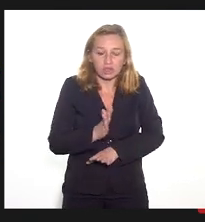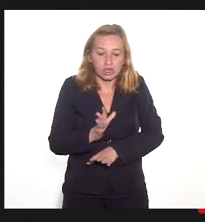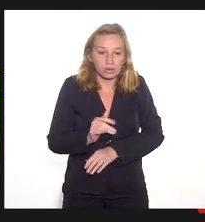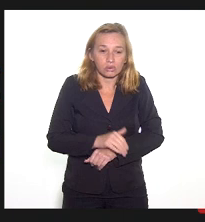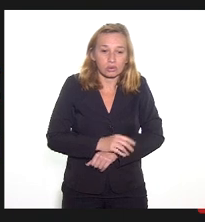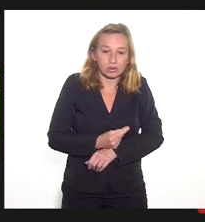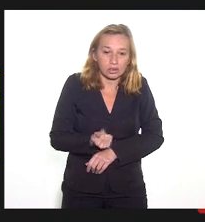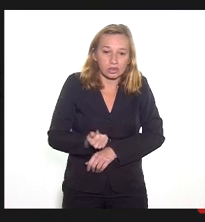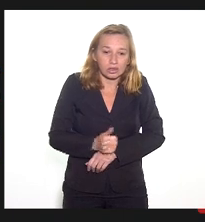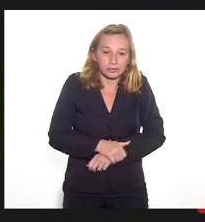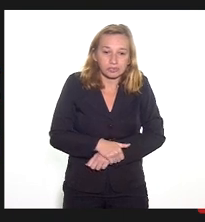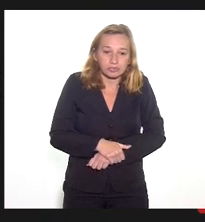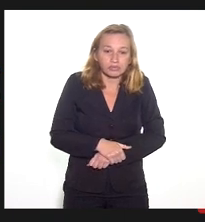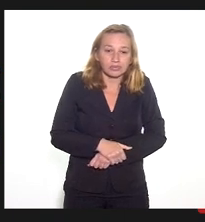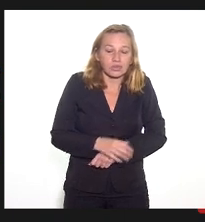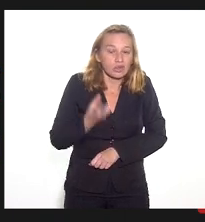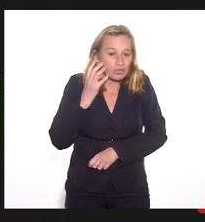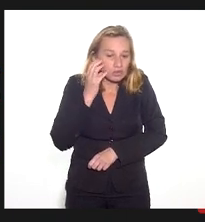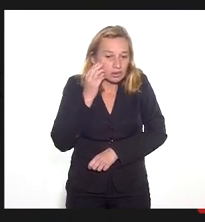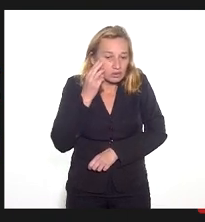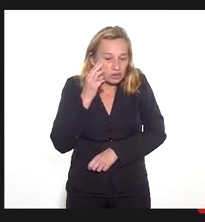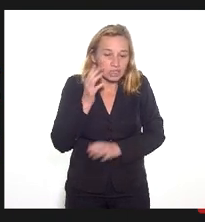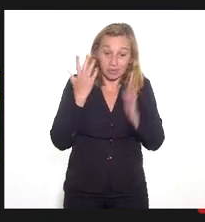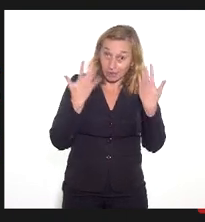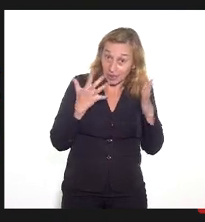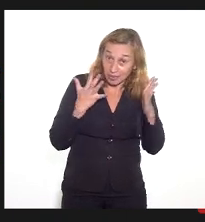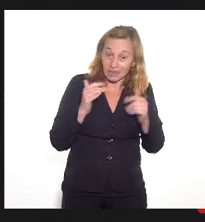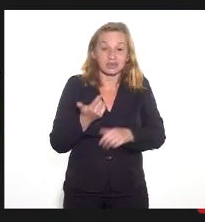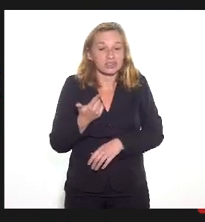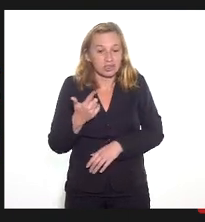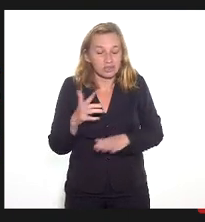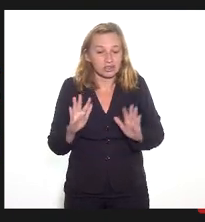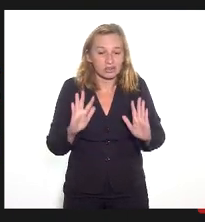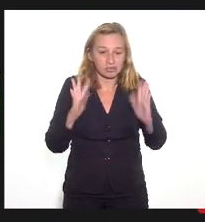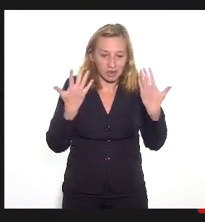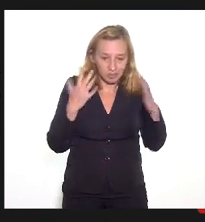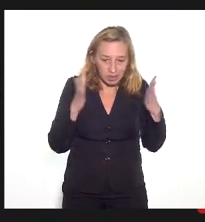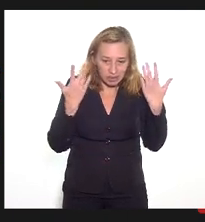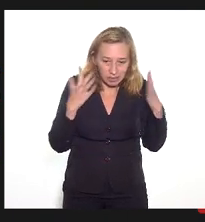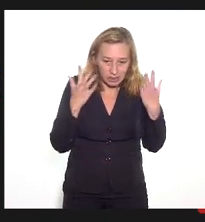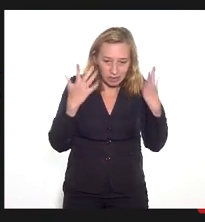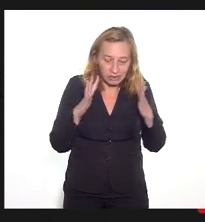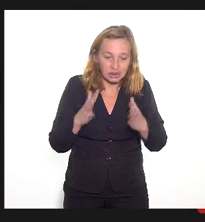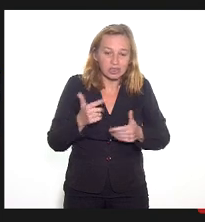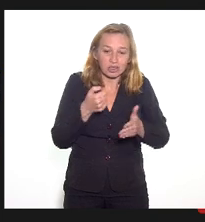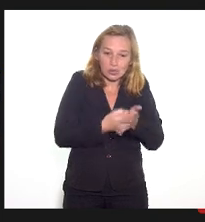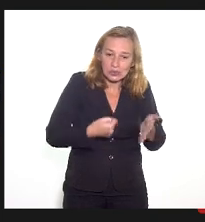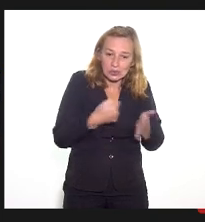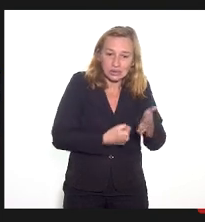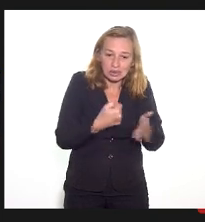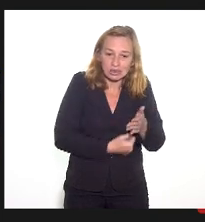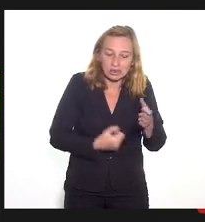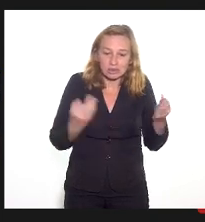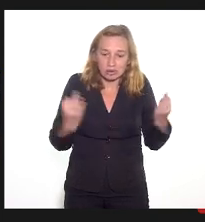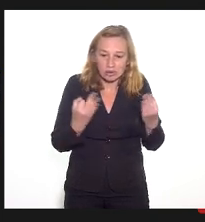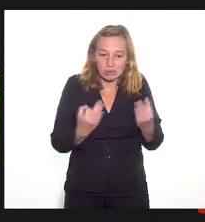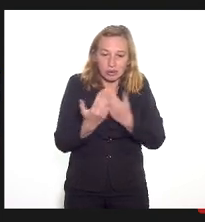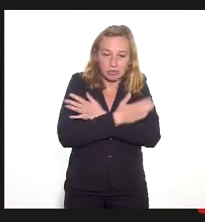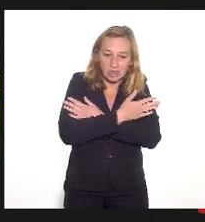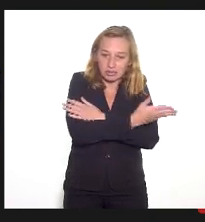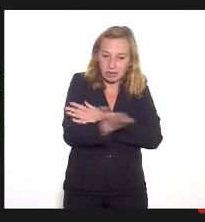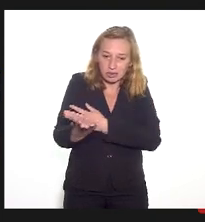ouvindo. E é isso, Aldec, parabéns aí por mais essa brilhante frente aí, agregando sempre ótimas lutas. Um abraço para todo mundo